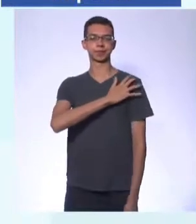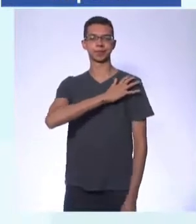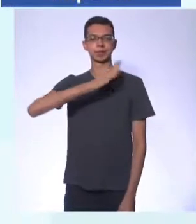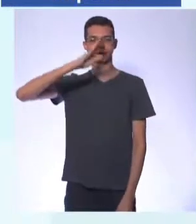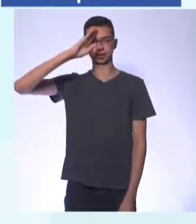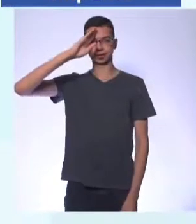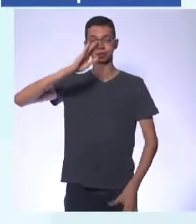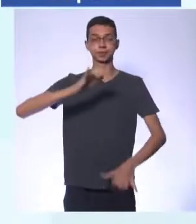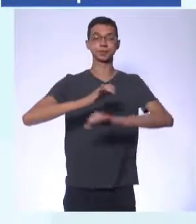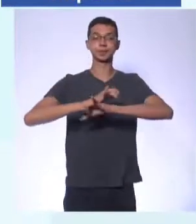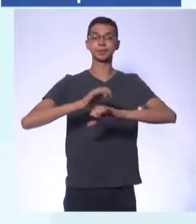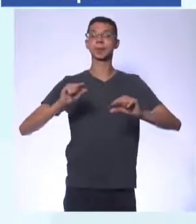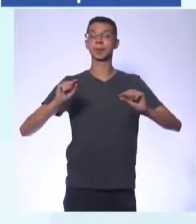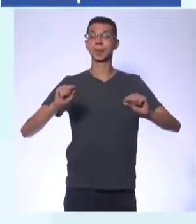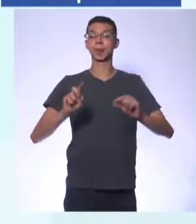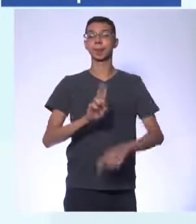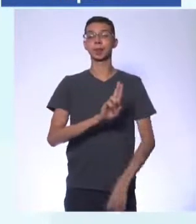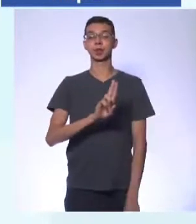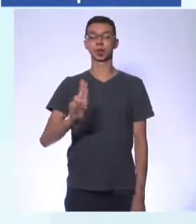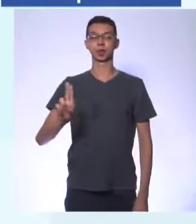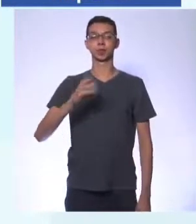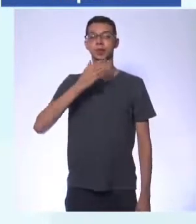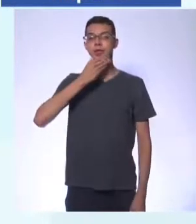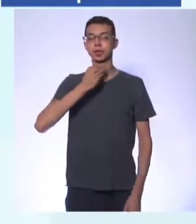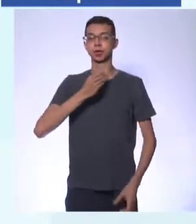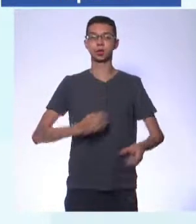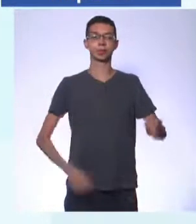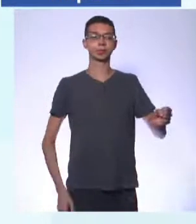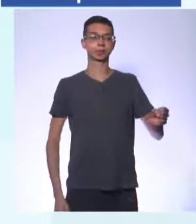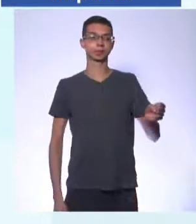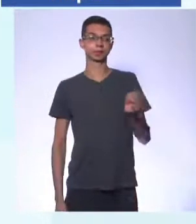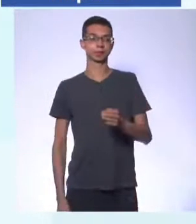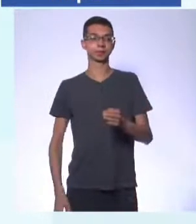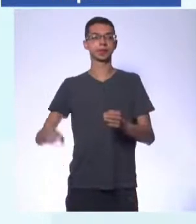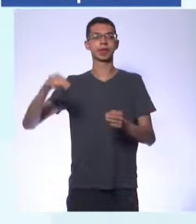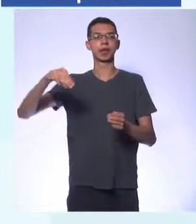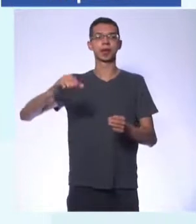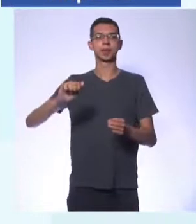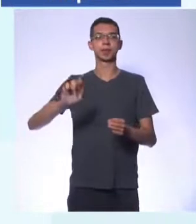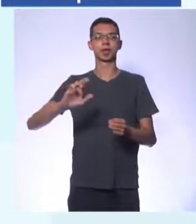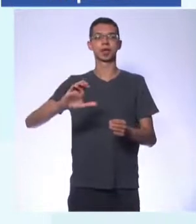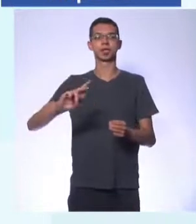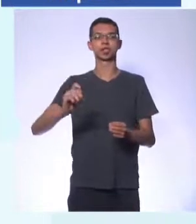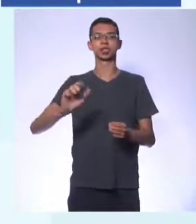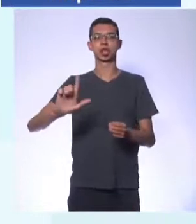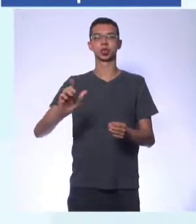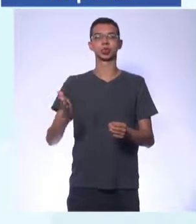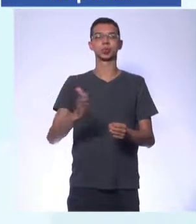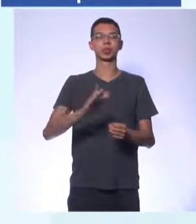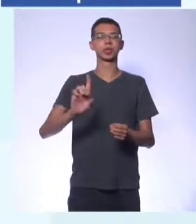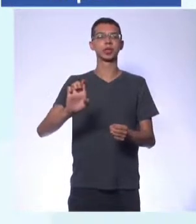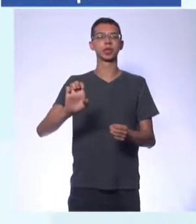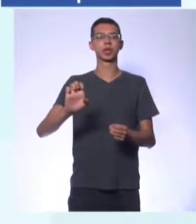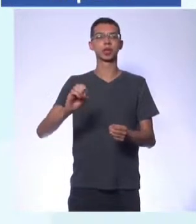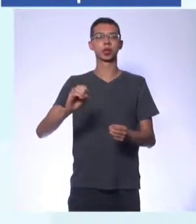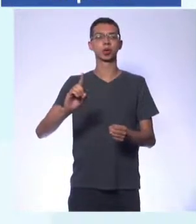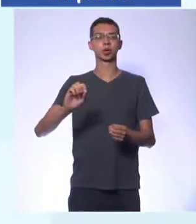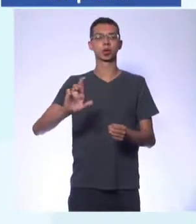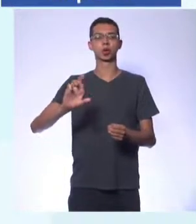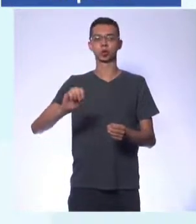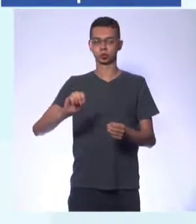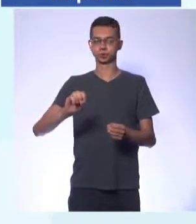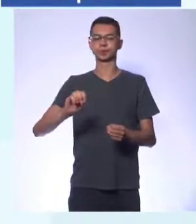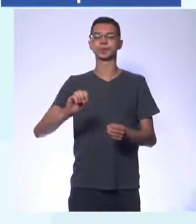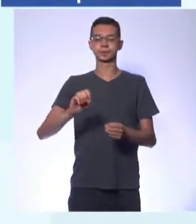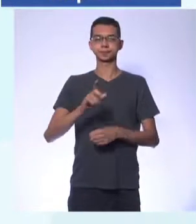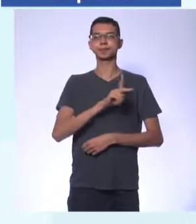o Marechal Deodoro da Fonseca, sim, ele mesmo, como primeiro presidente do clube. Os oficiais que